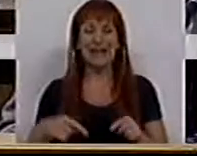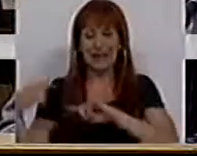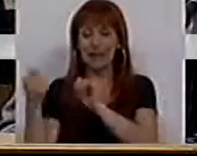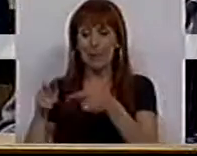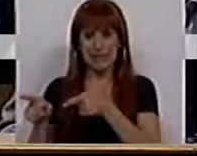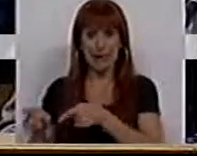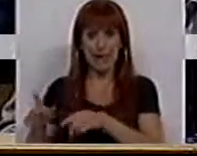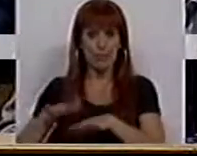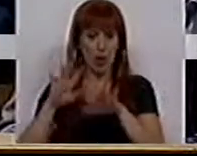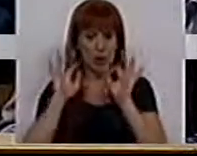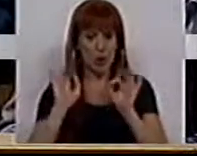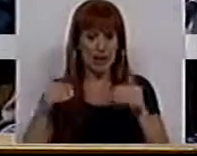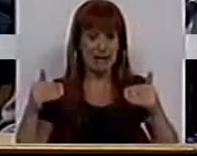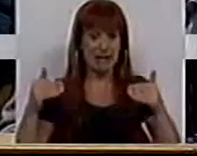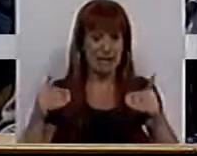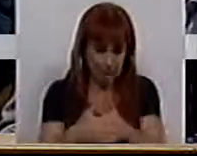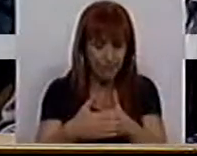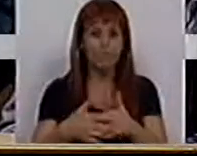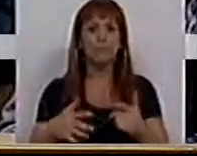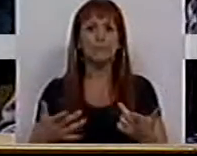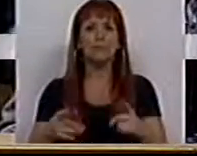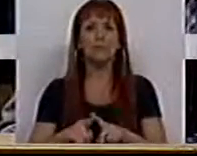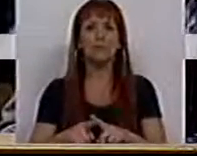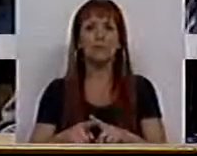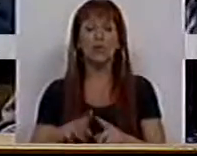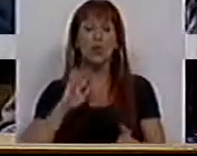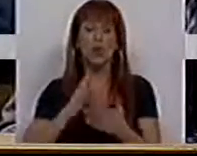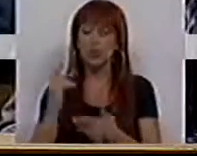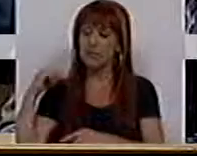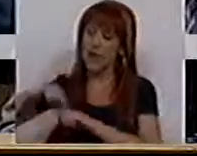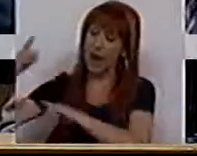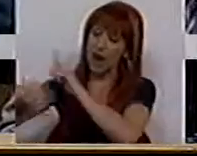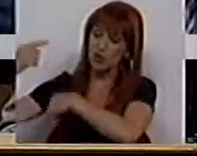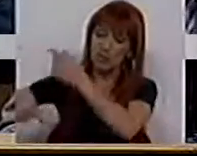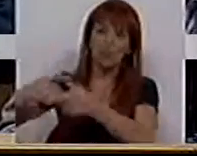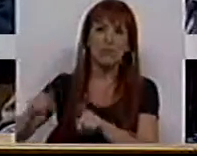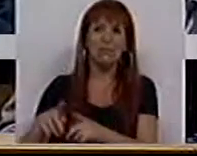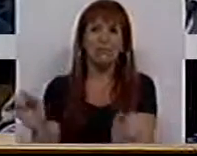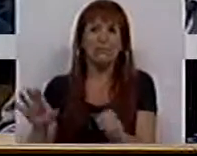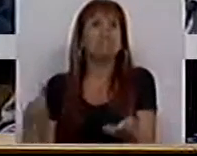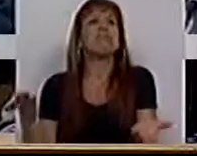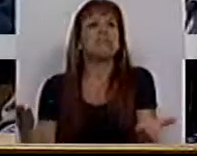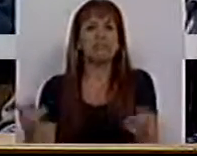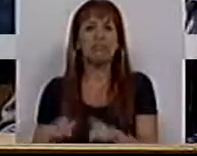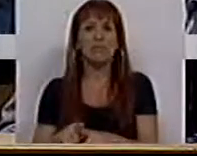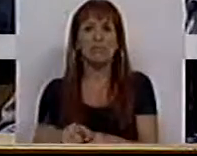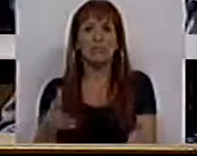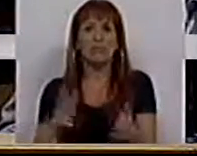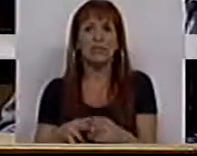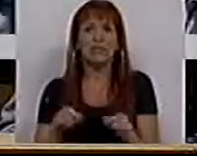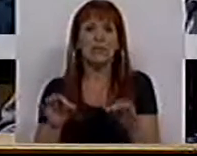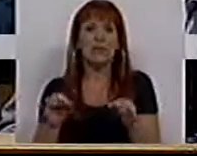estes debates sobre cuidados paliativos, nos últimos anos, não têm passado de um